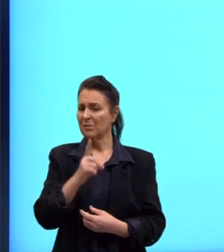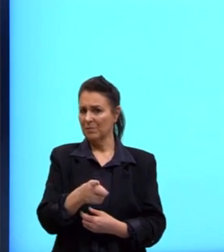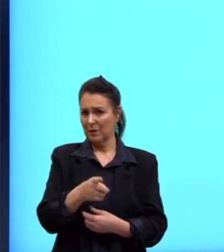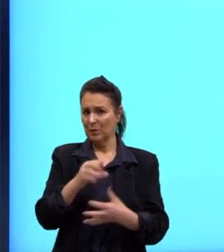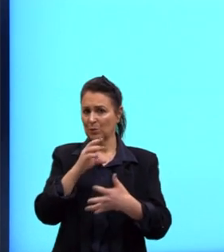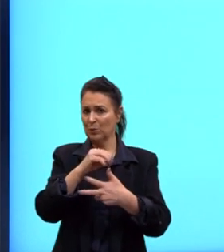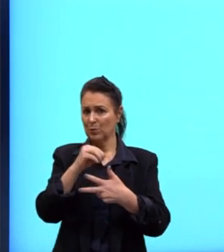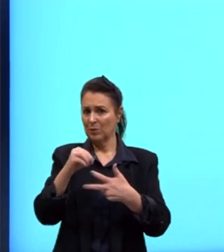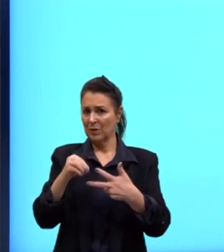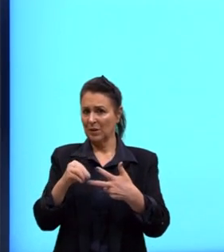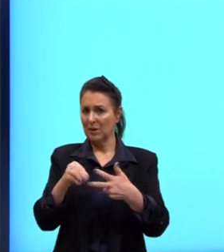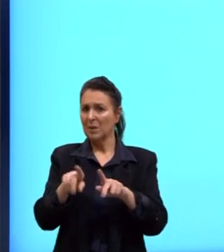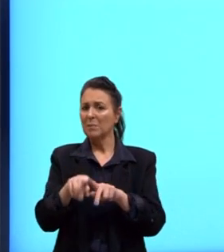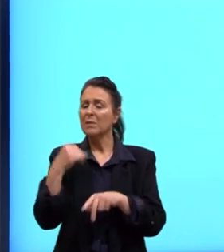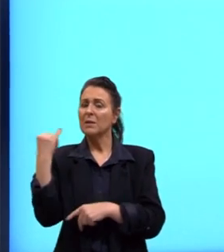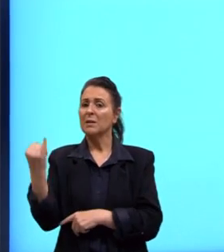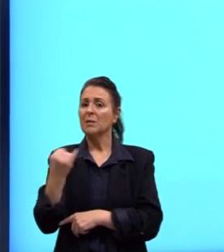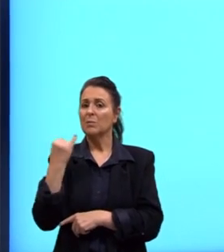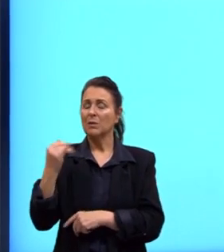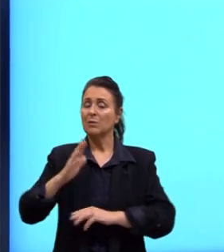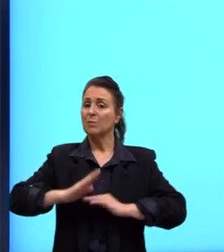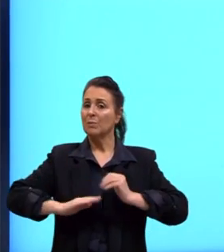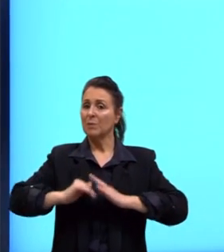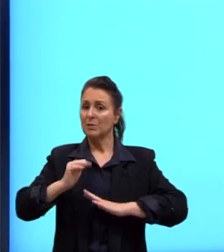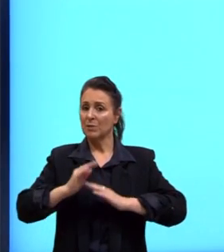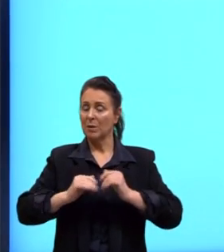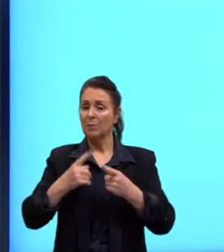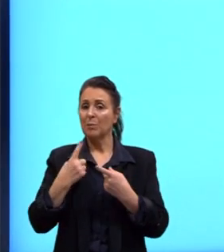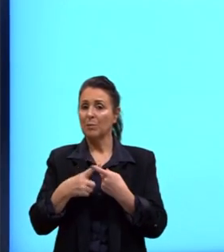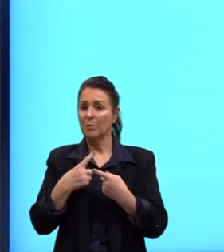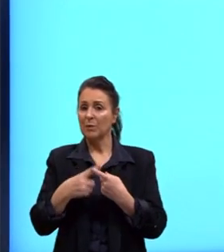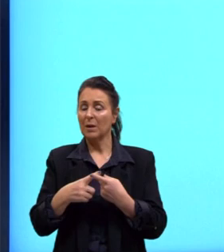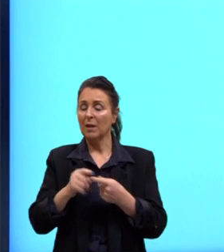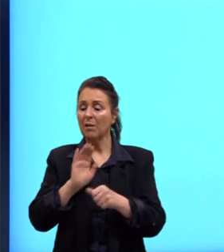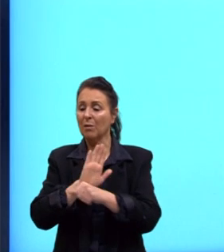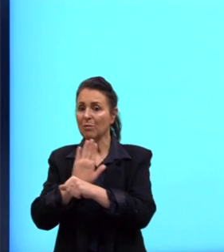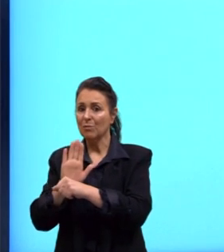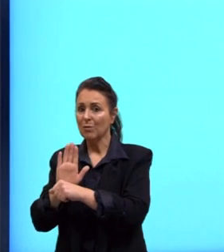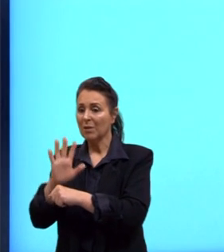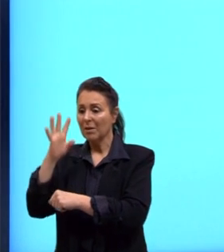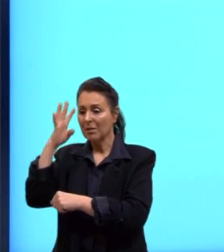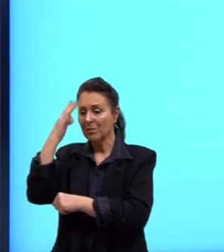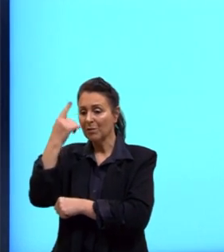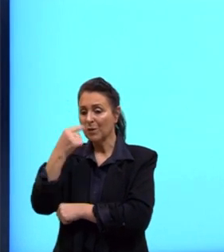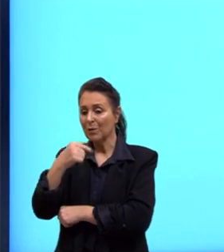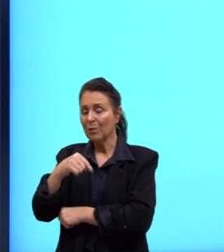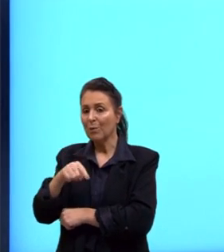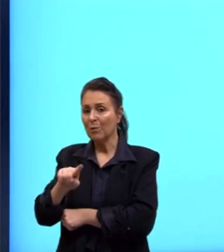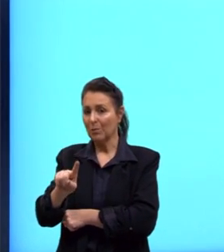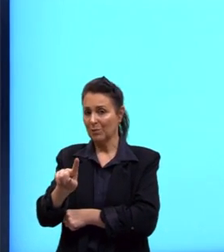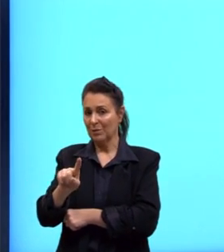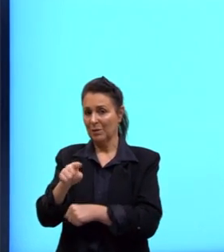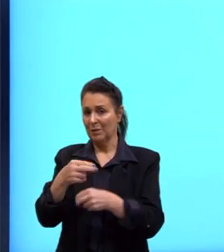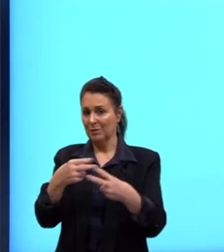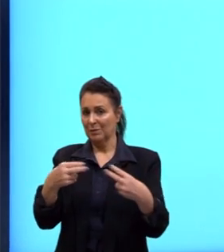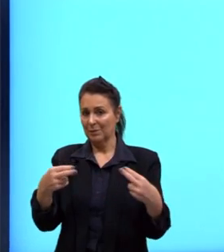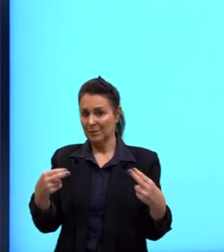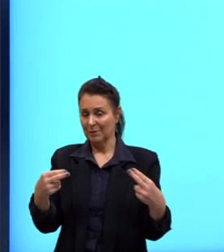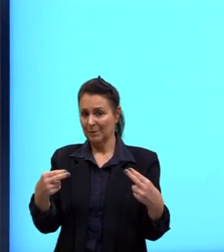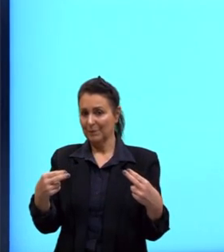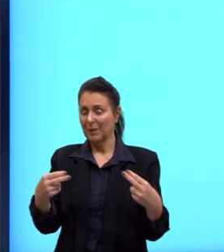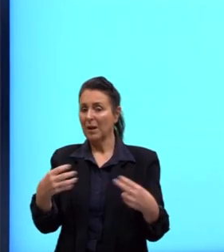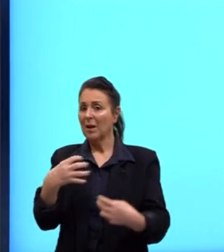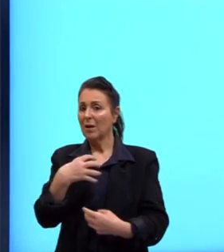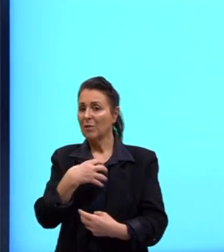certo mas é sempre importante a gente praticado por que ela ajuda a resolver outras questões até